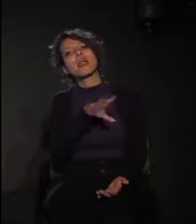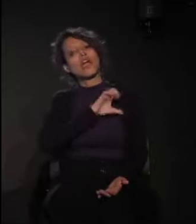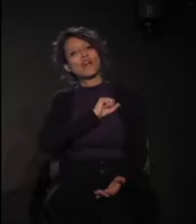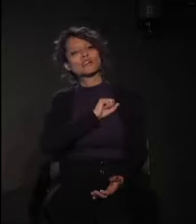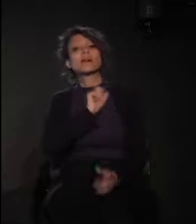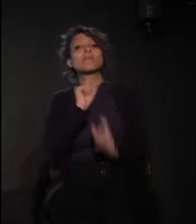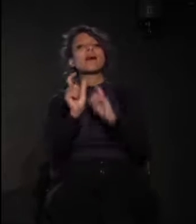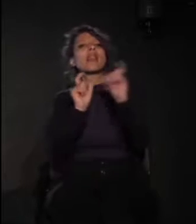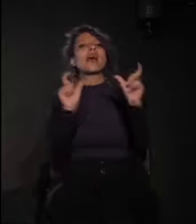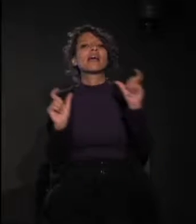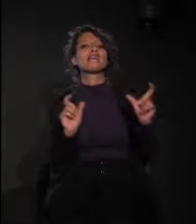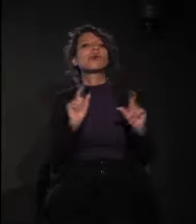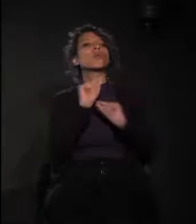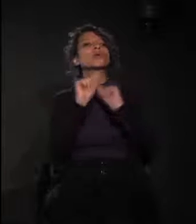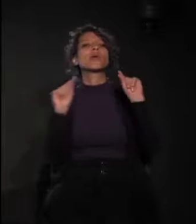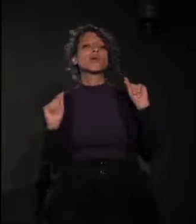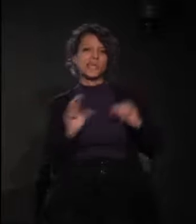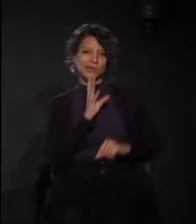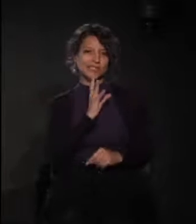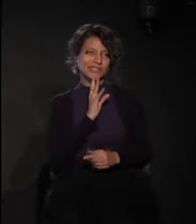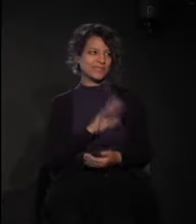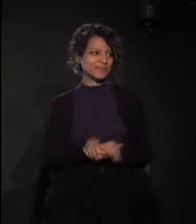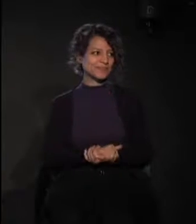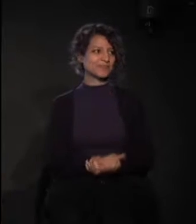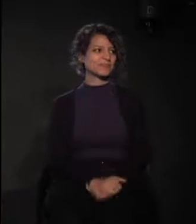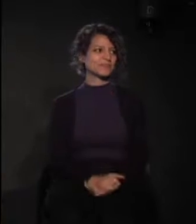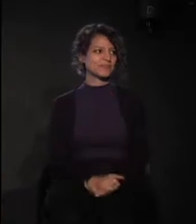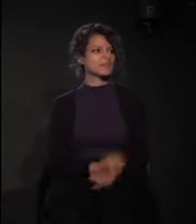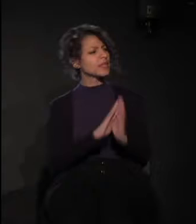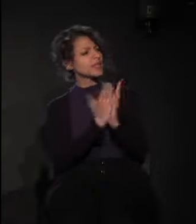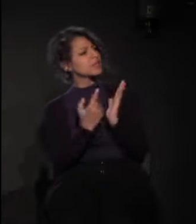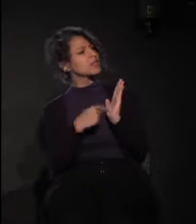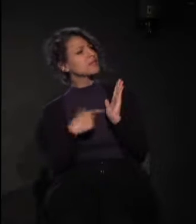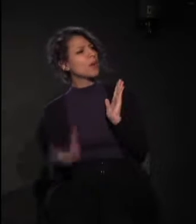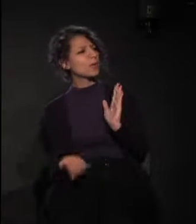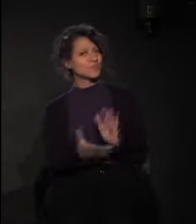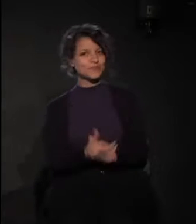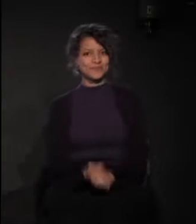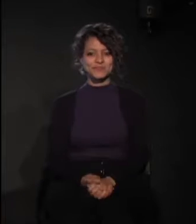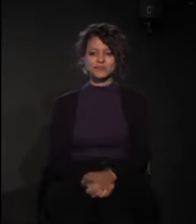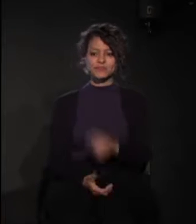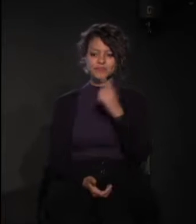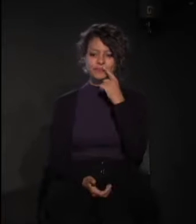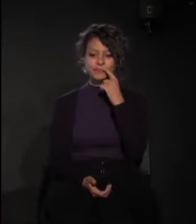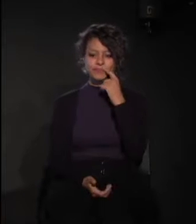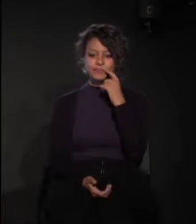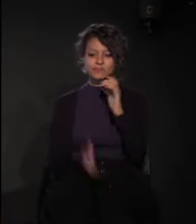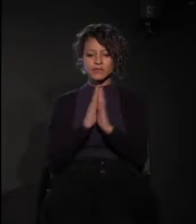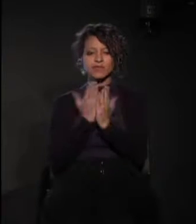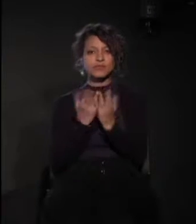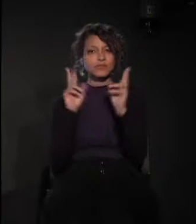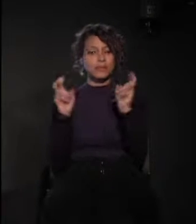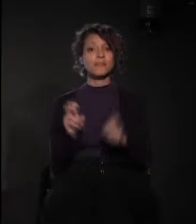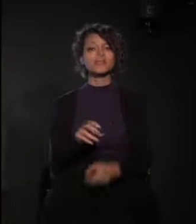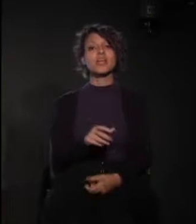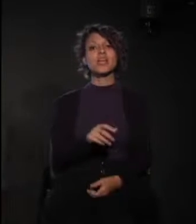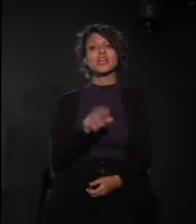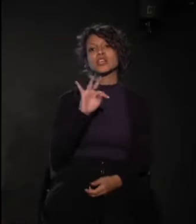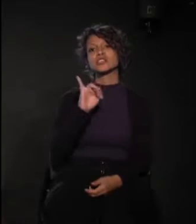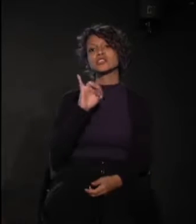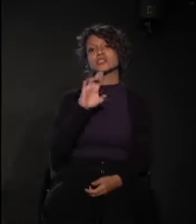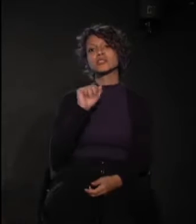palavras vivem isso bom o livro chama-se tirania do amor mas podia ser